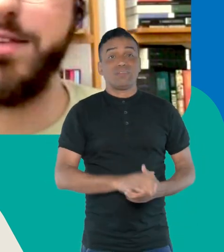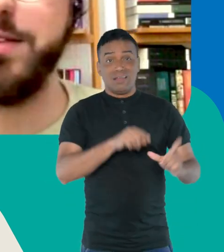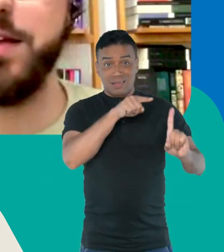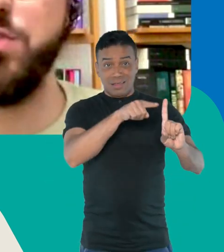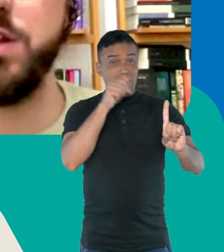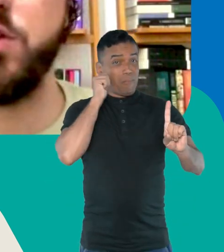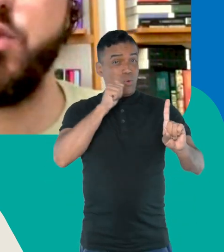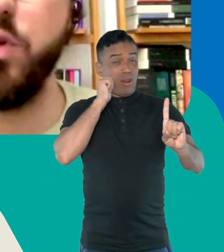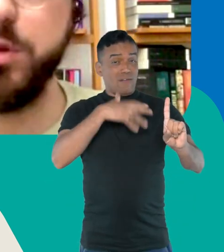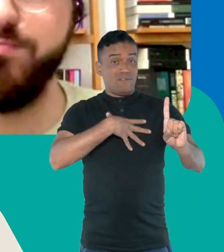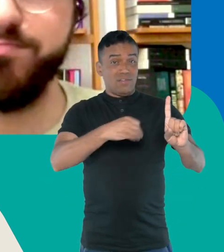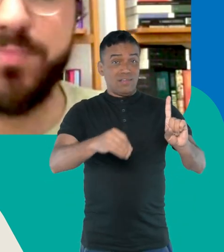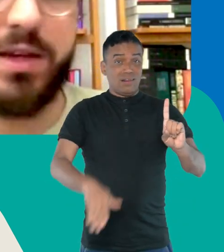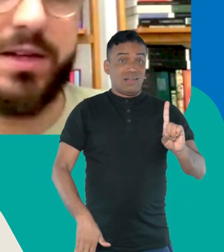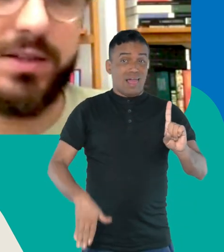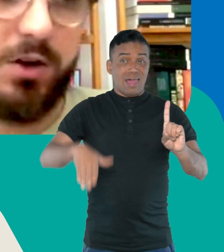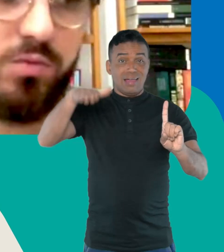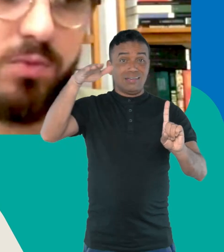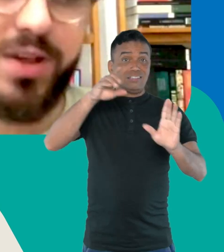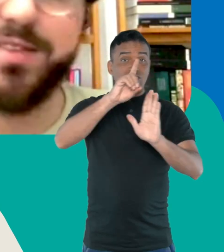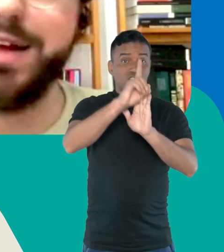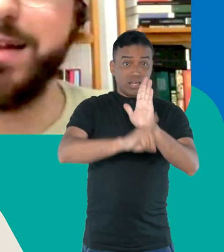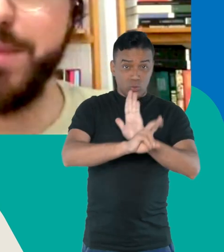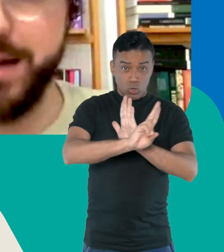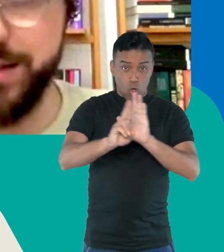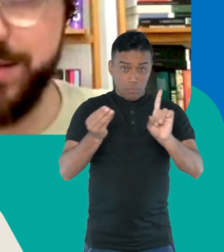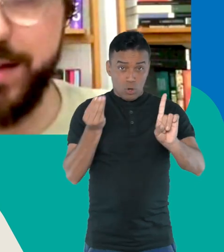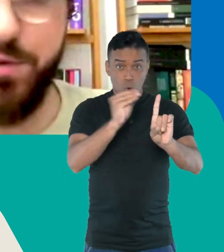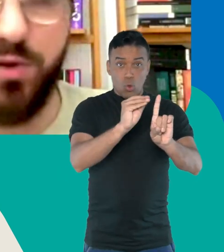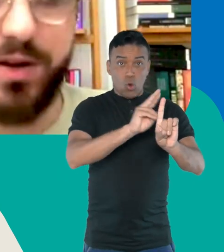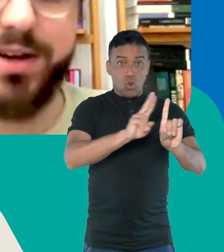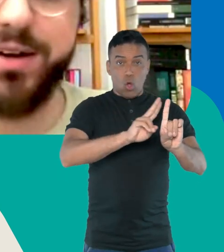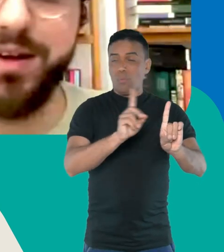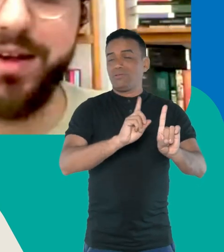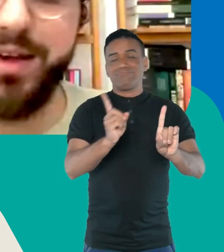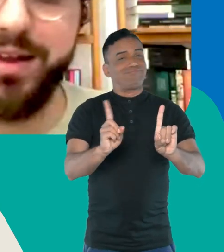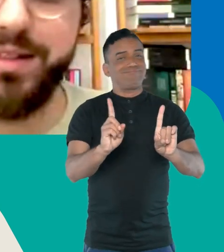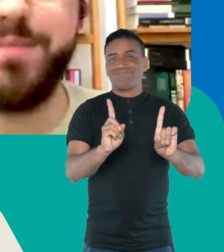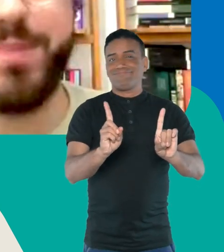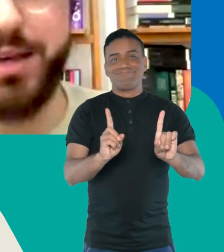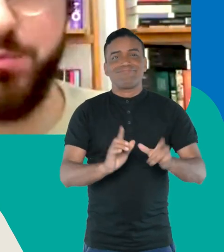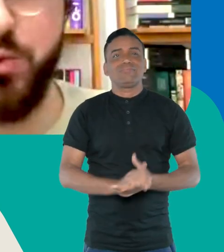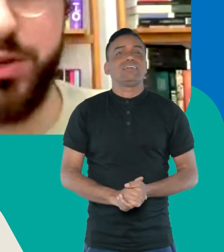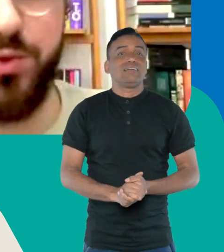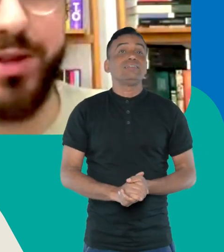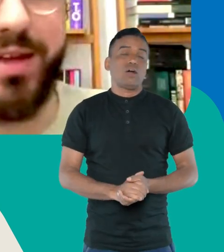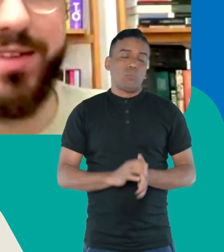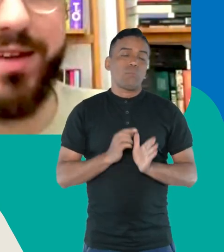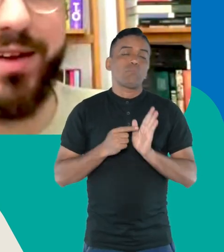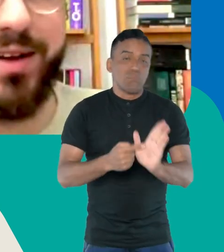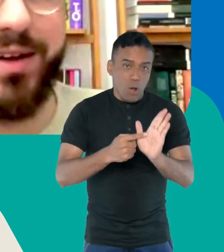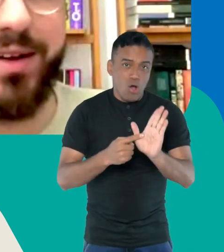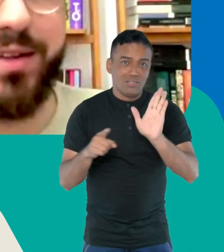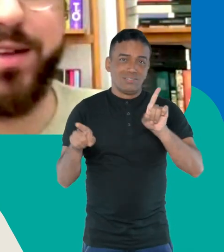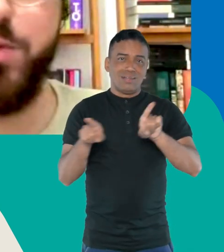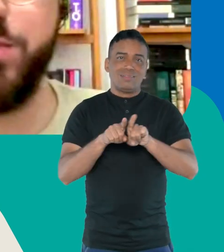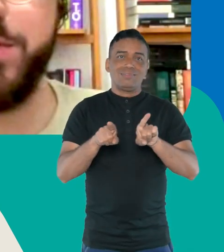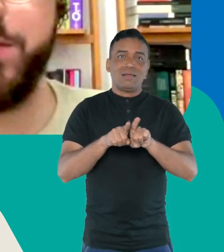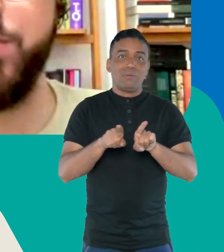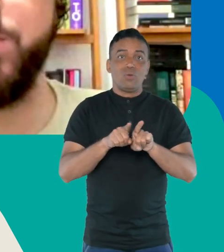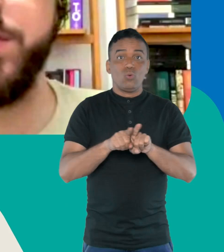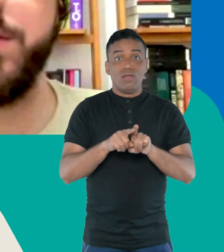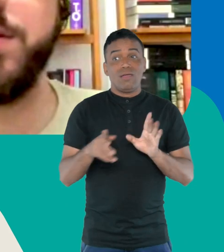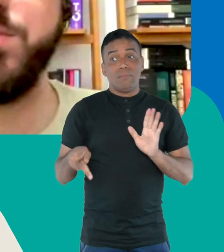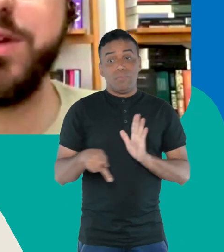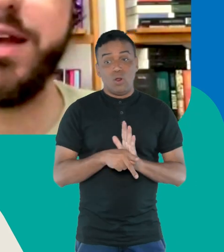ela cresce sem direito ao nome. Então, pois nada mais evoca também muito dessa